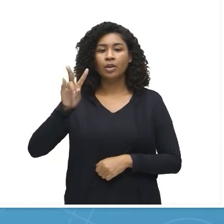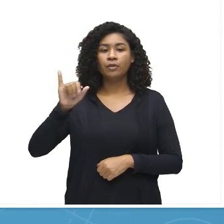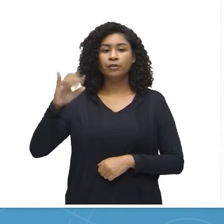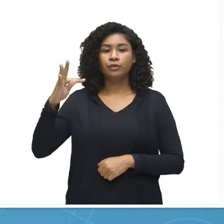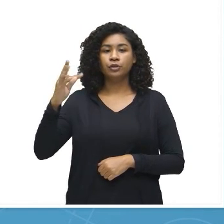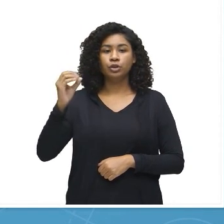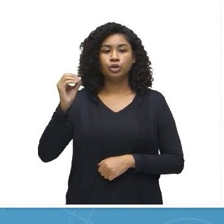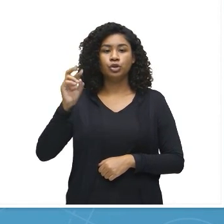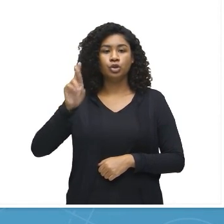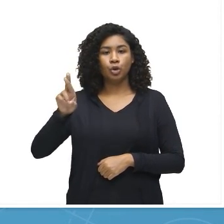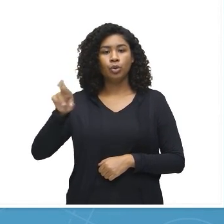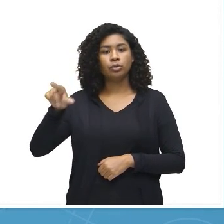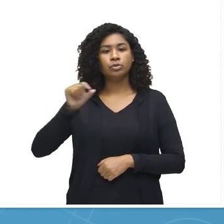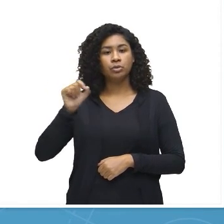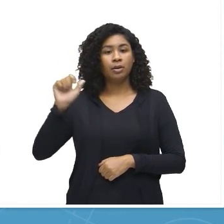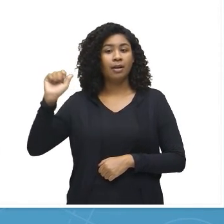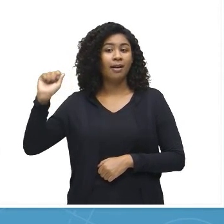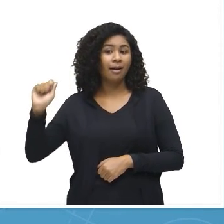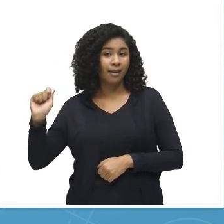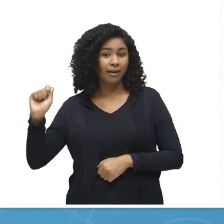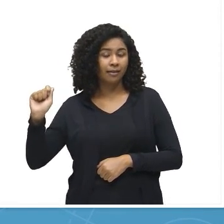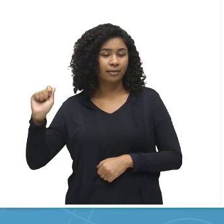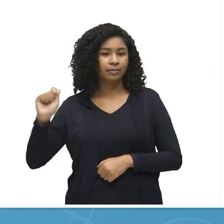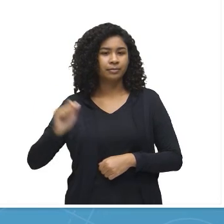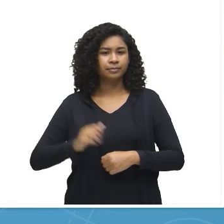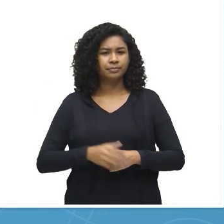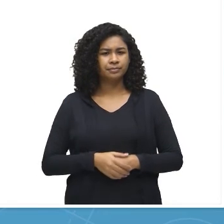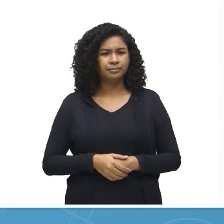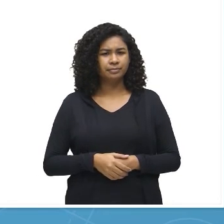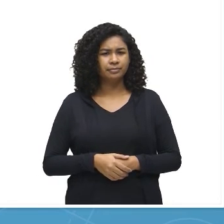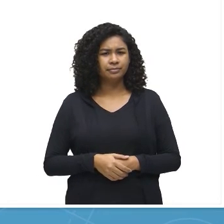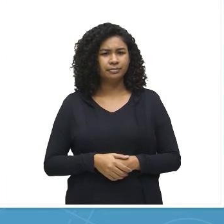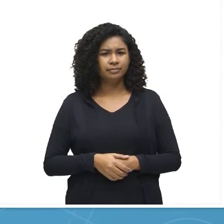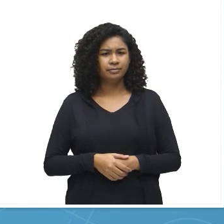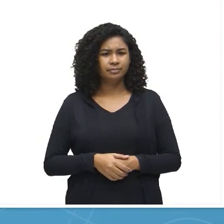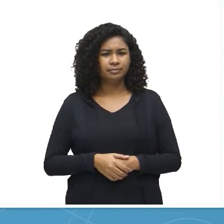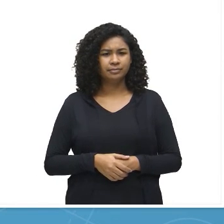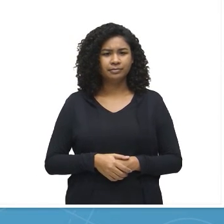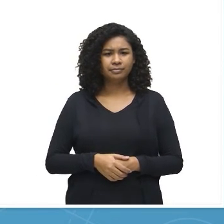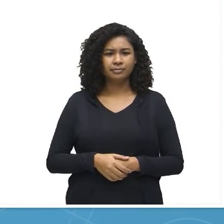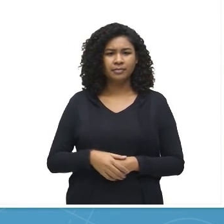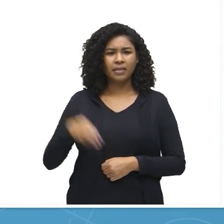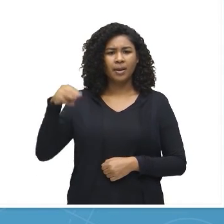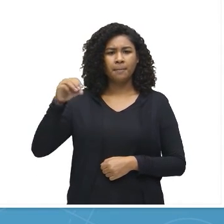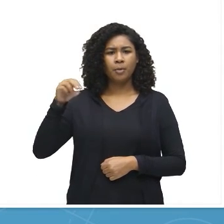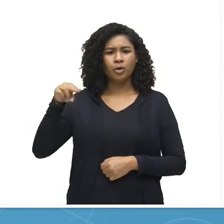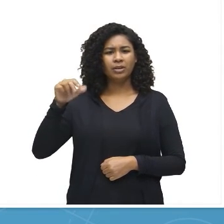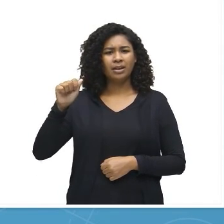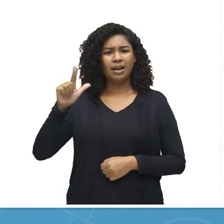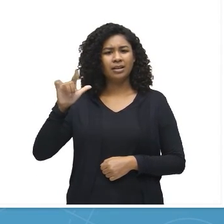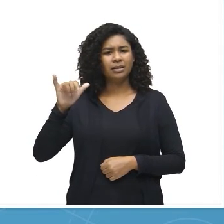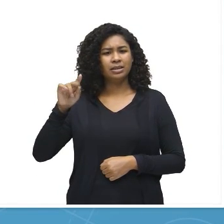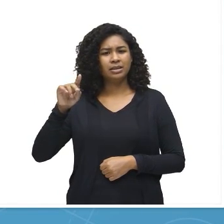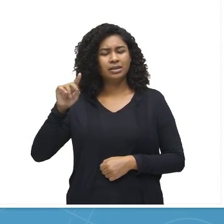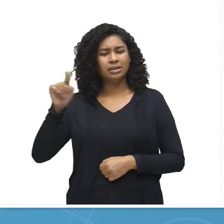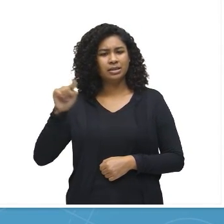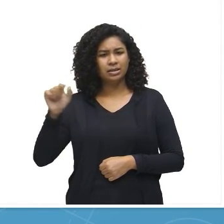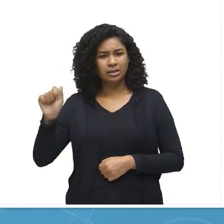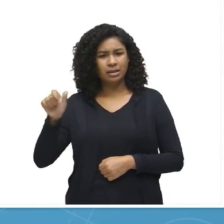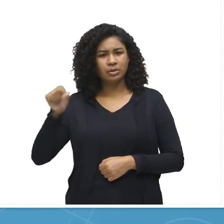Vitor, cadê a resposta? Vitor, que a nossa letra A, a Mona Lisa também colocou letra A, mas não era de